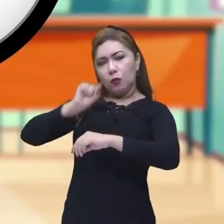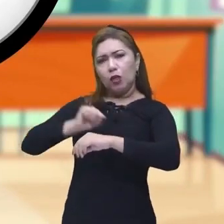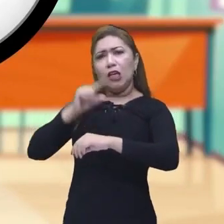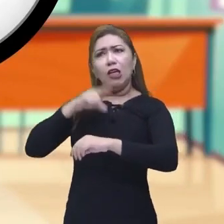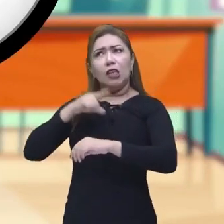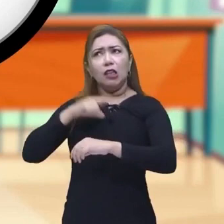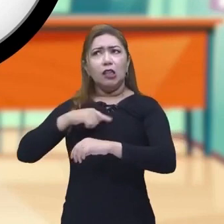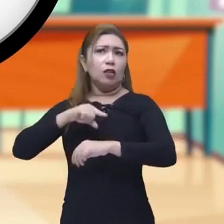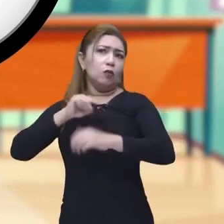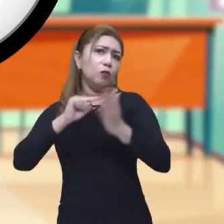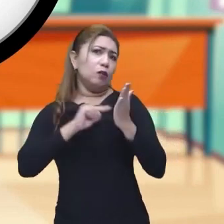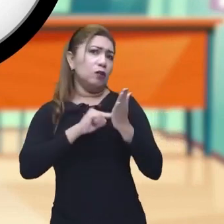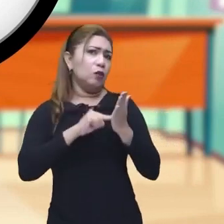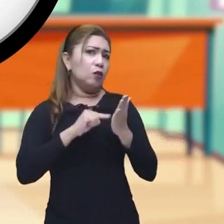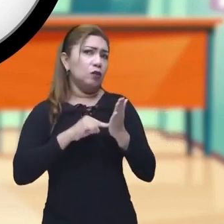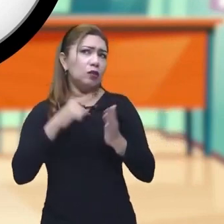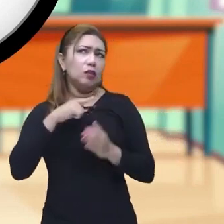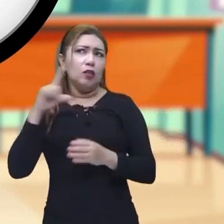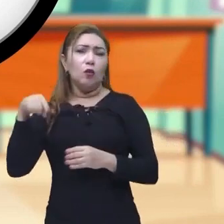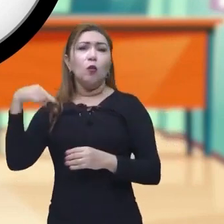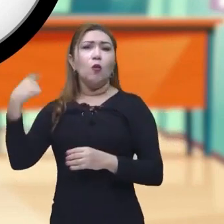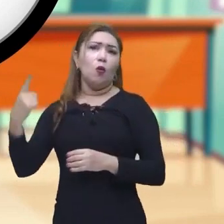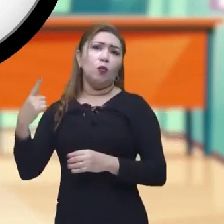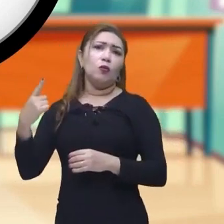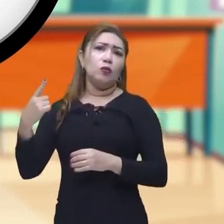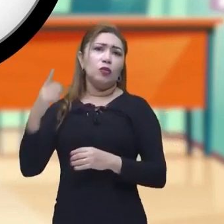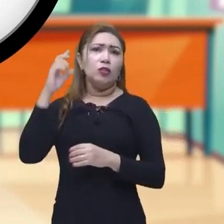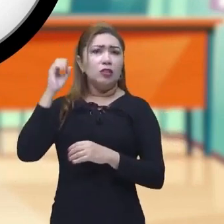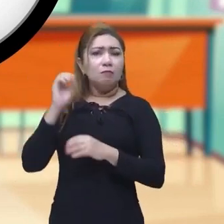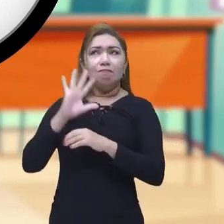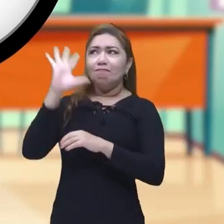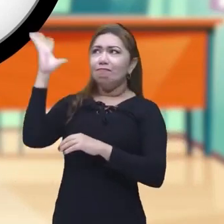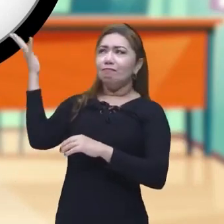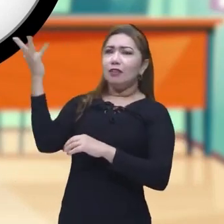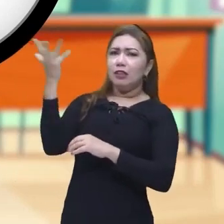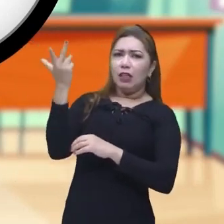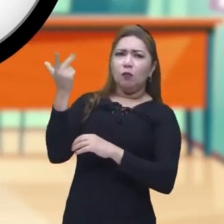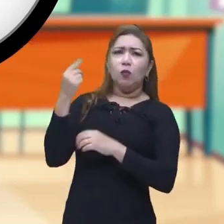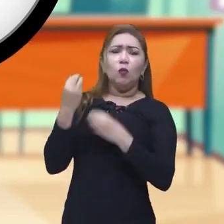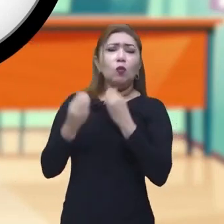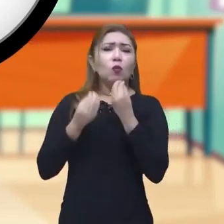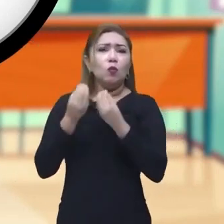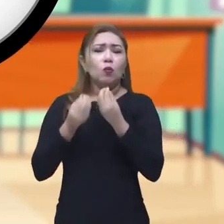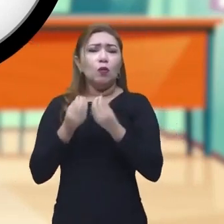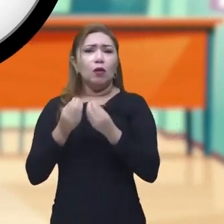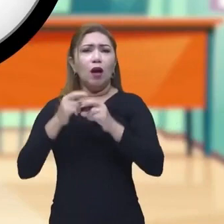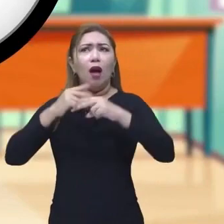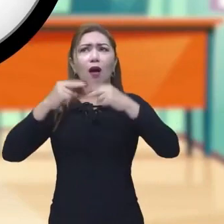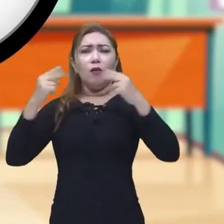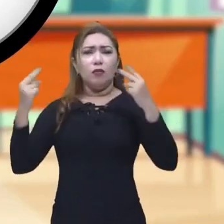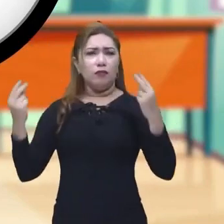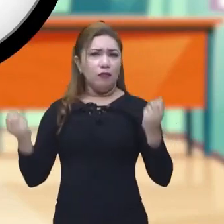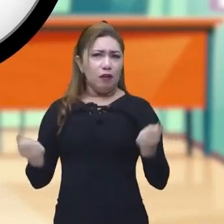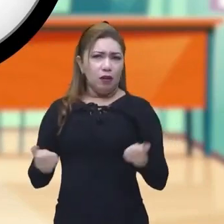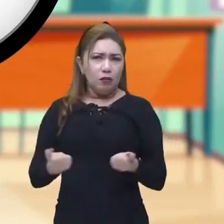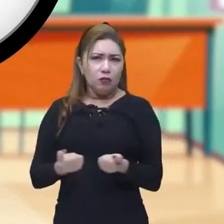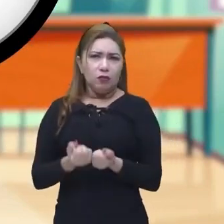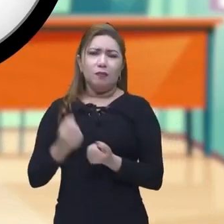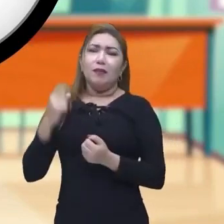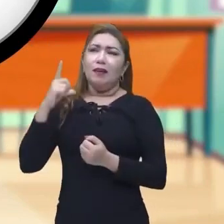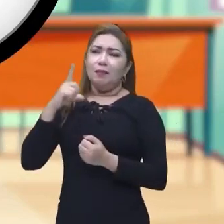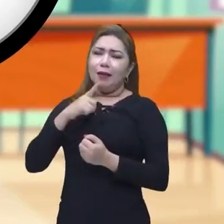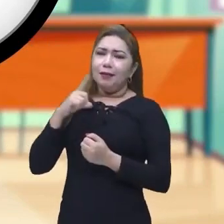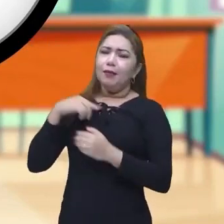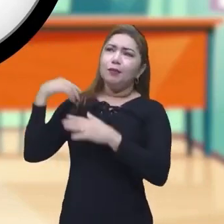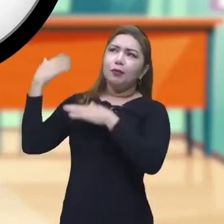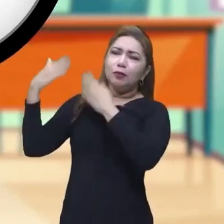de tempo nós temos no nosso dia a dia? Bom, nós temos um instrumento que é muito usado desde muito tempo. Claro que ele sofreu mudanças